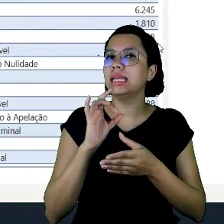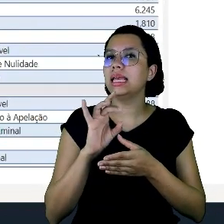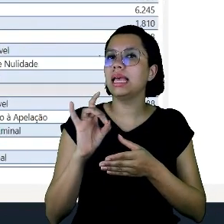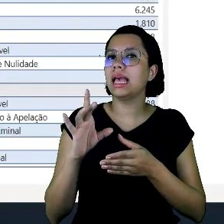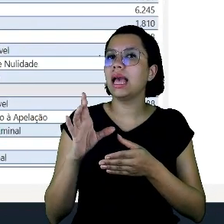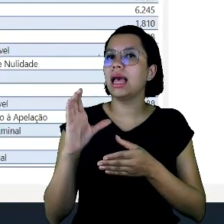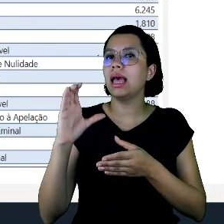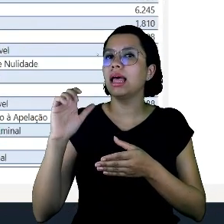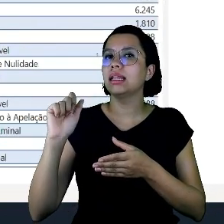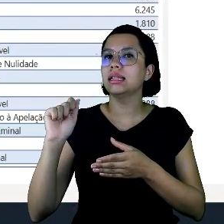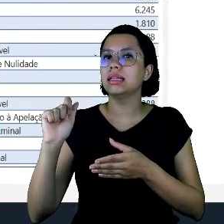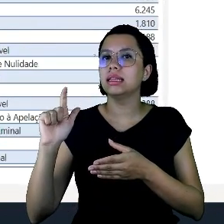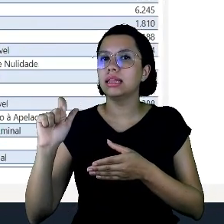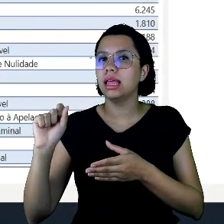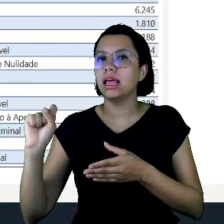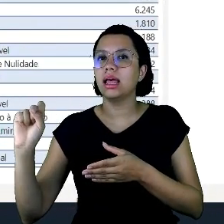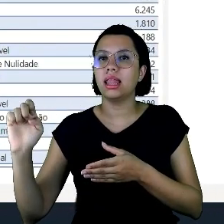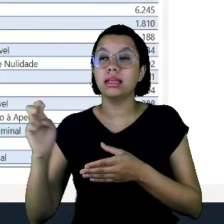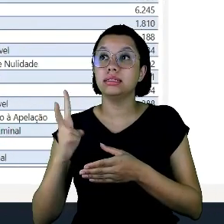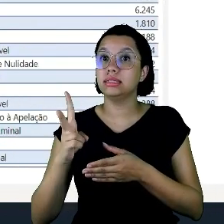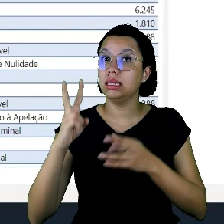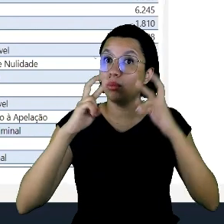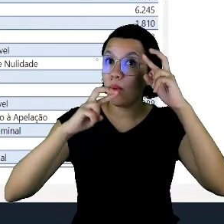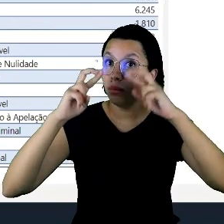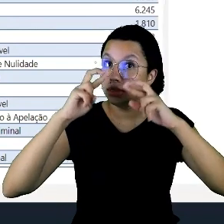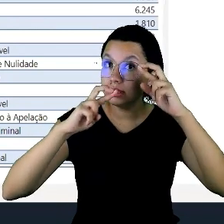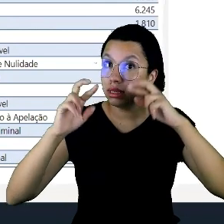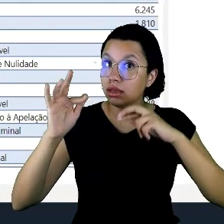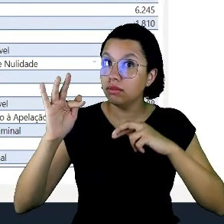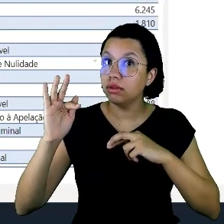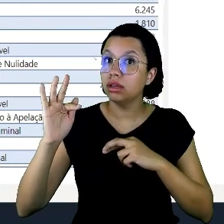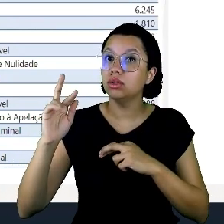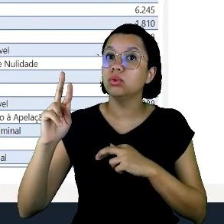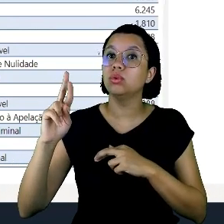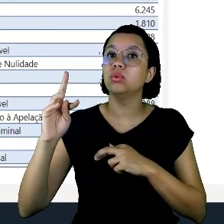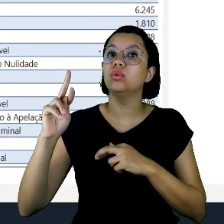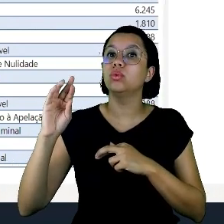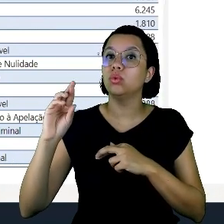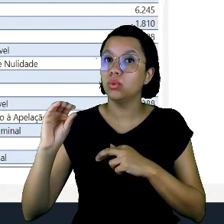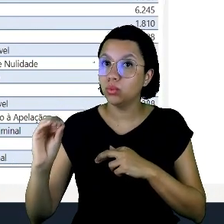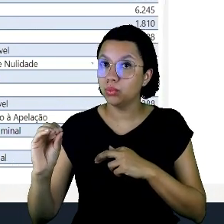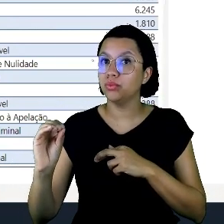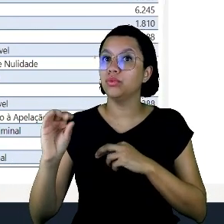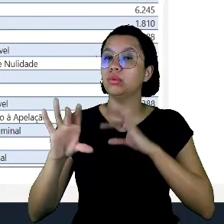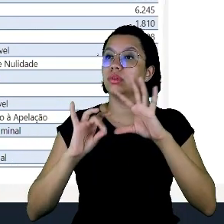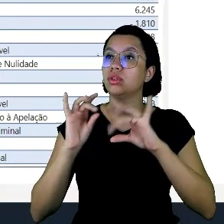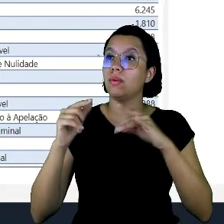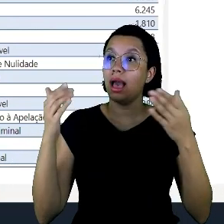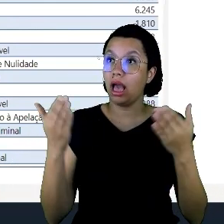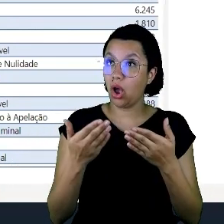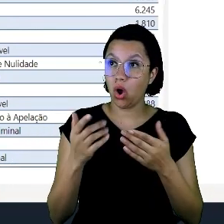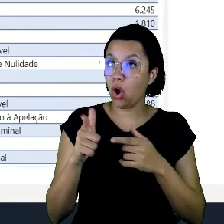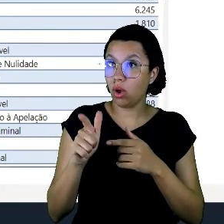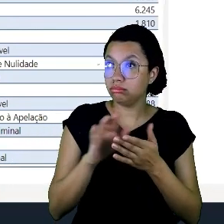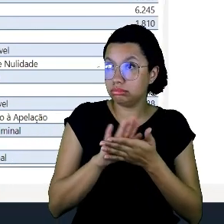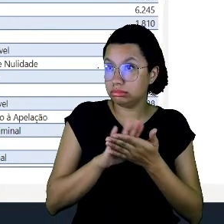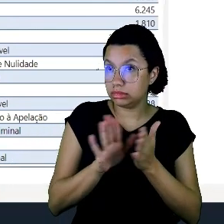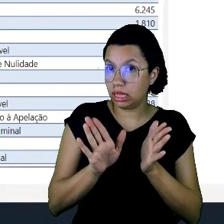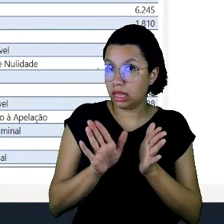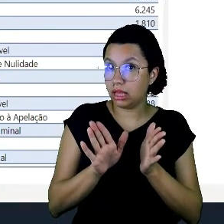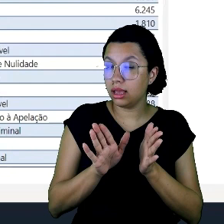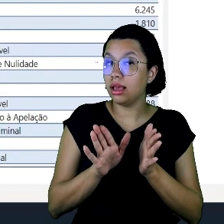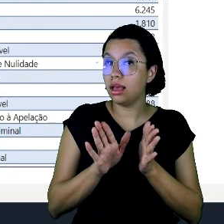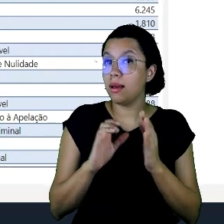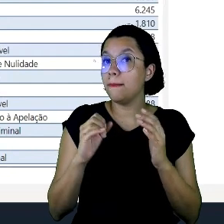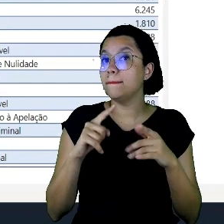tem por classe. E claro, sempre observando os filtros selecionados. Aqui no caso, não tem nada selecionado.